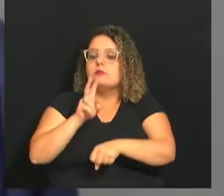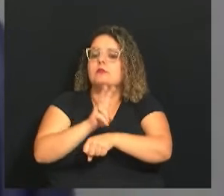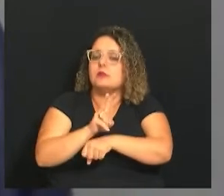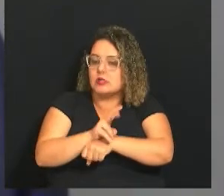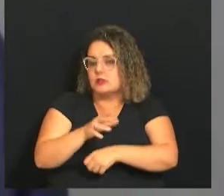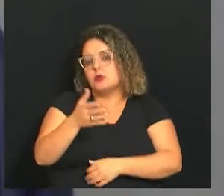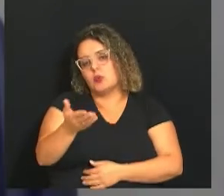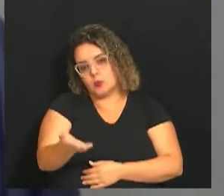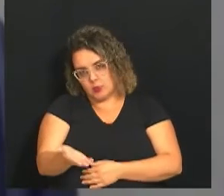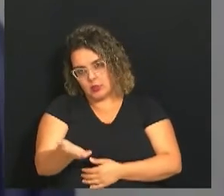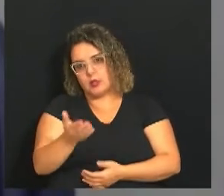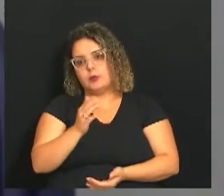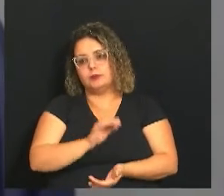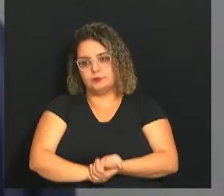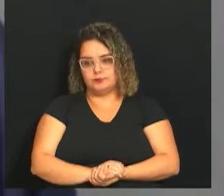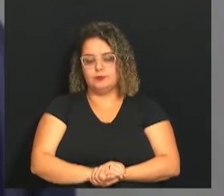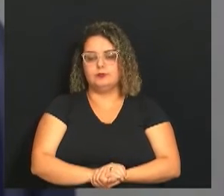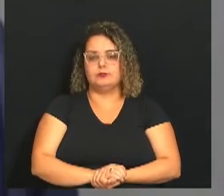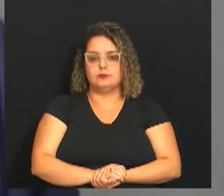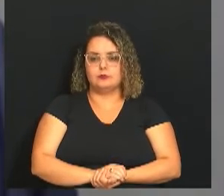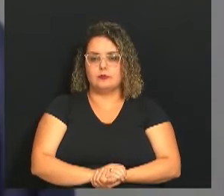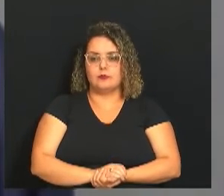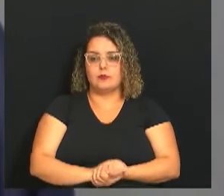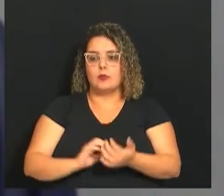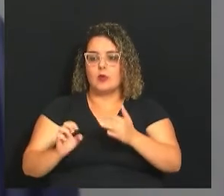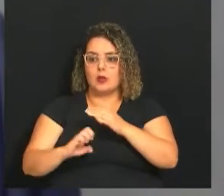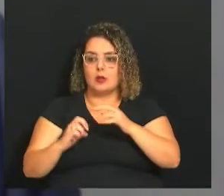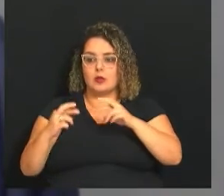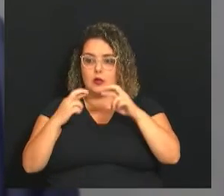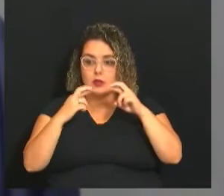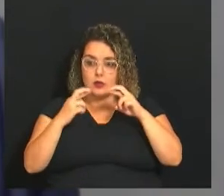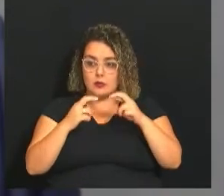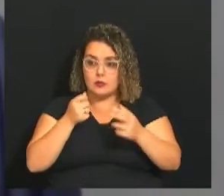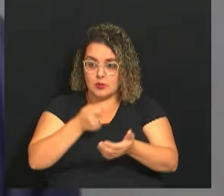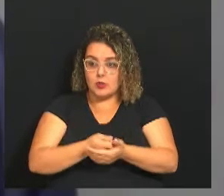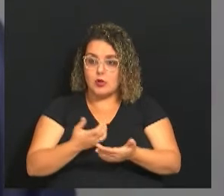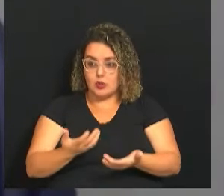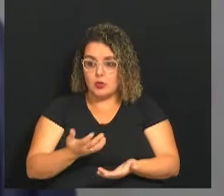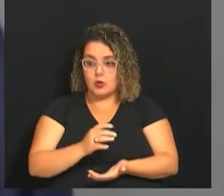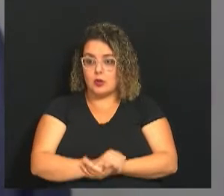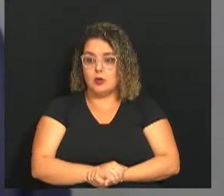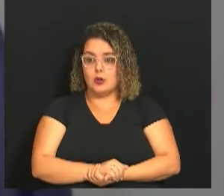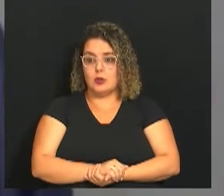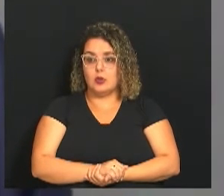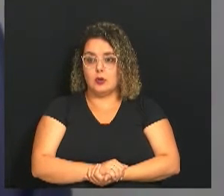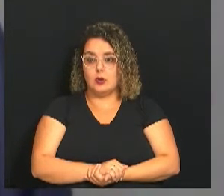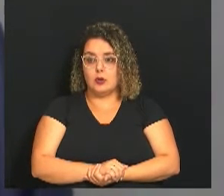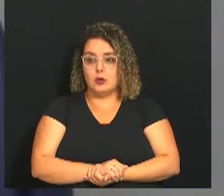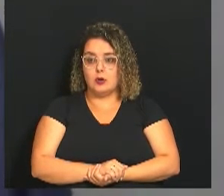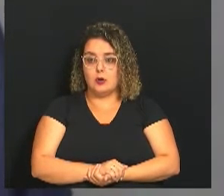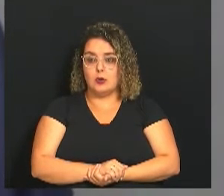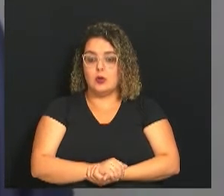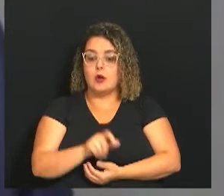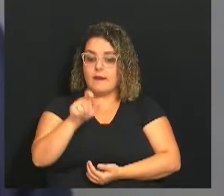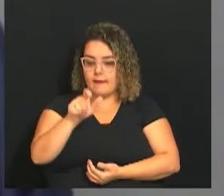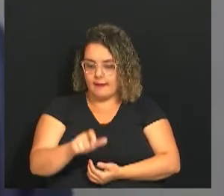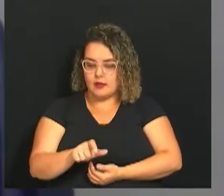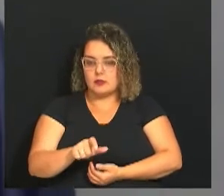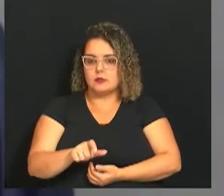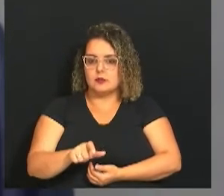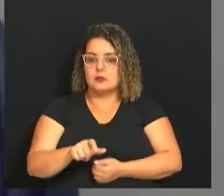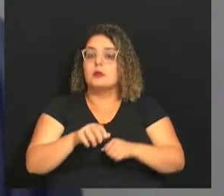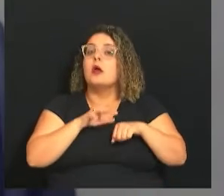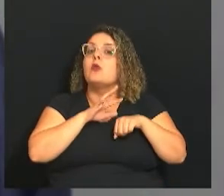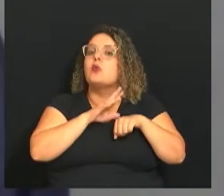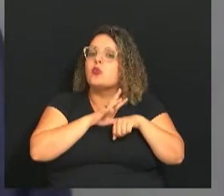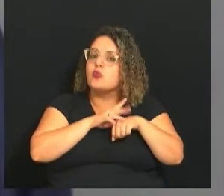a outra verificação que a empresa precisa realizar, é com relação ao funcionário que tem o alcoolismo. Esse, de acordo com